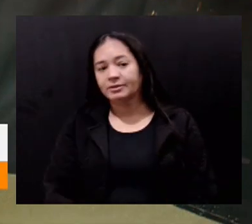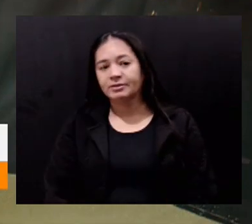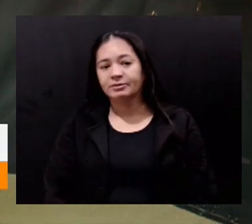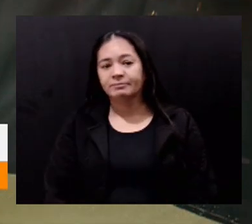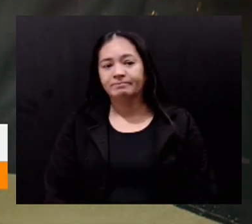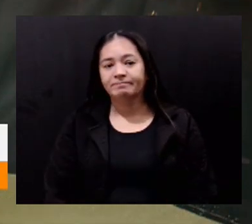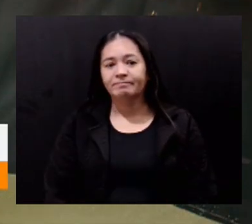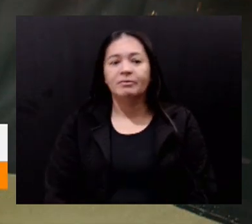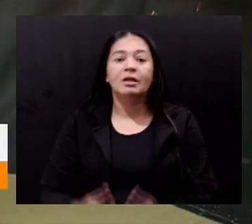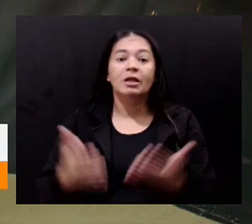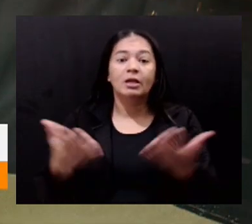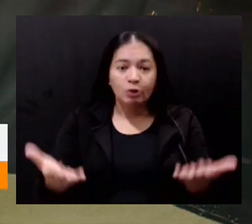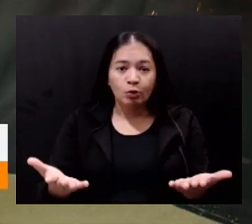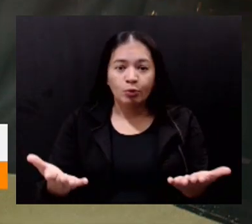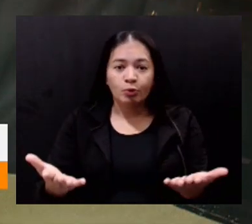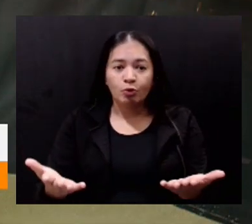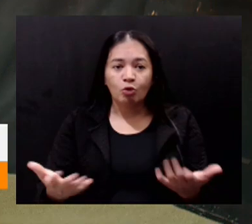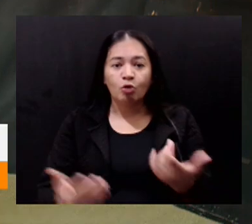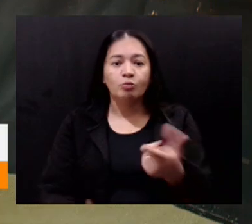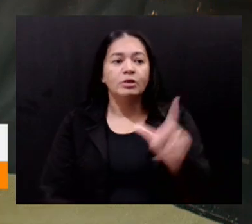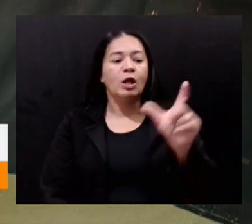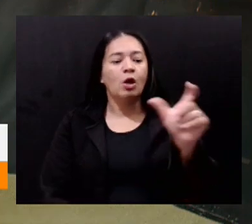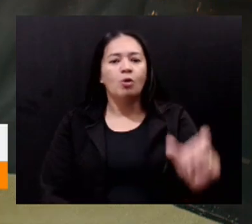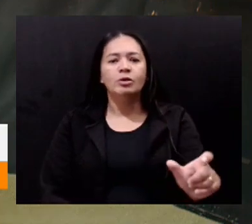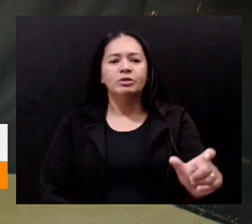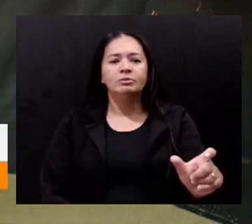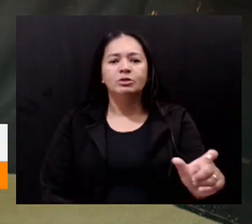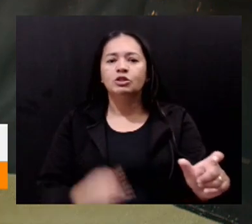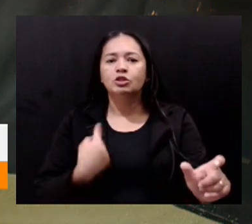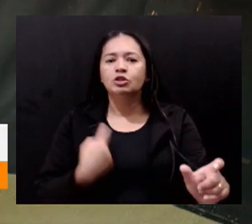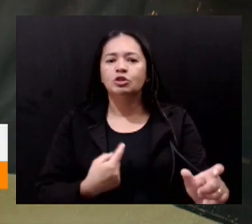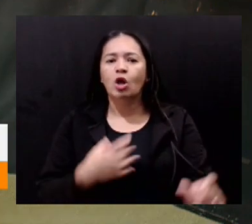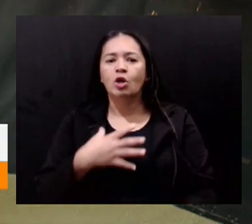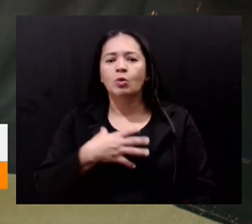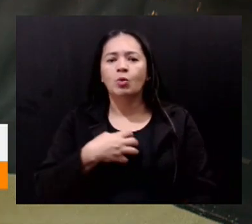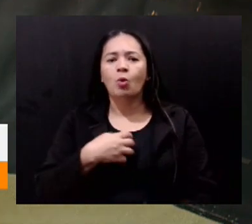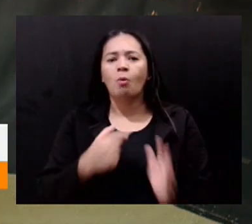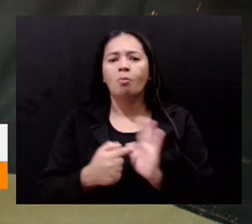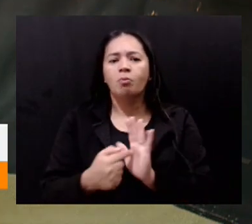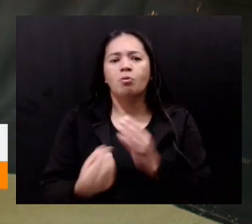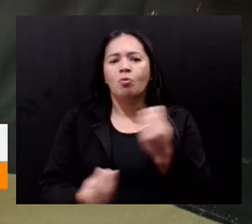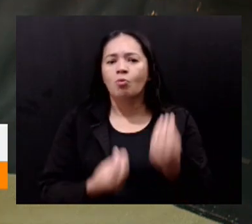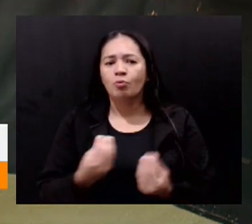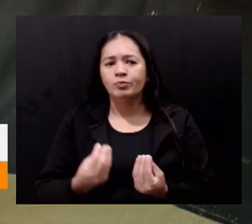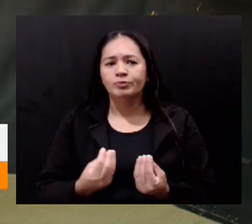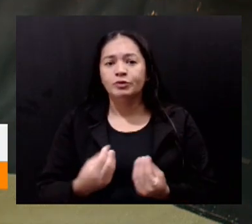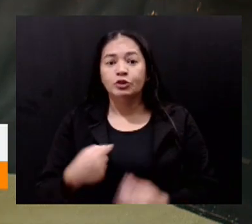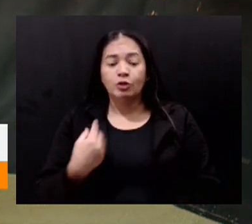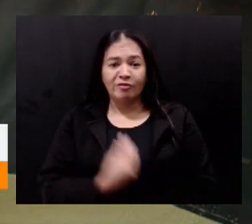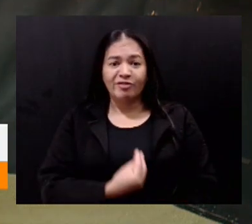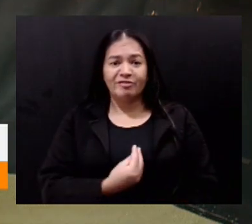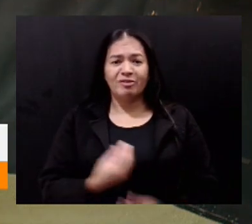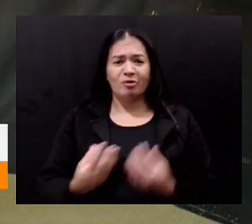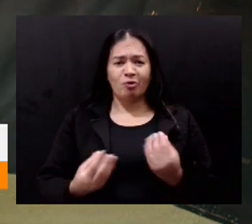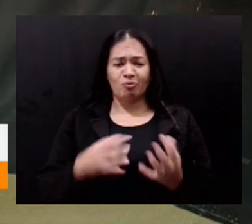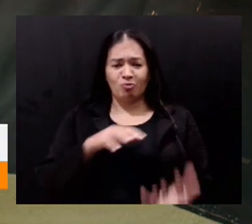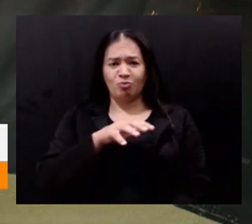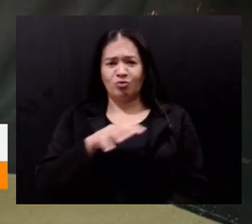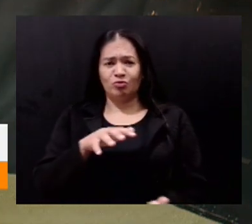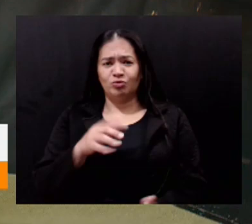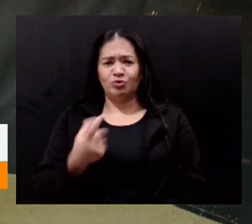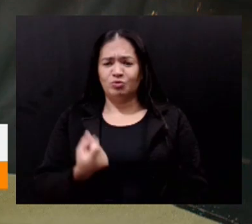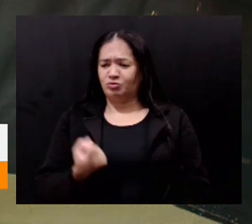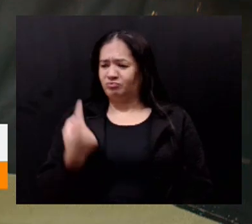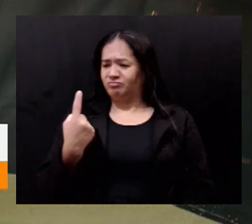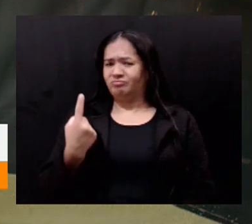outra pessoa recebe? Como que a gente deve se comportar? Como que a gente vive nesse mundo estranho onde você, de repente cria